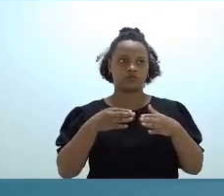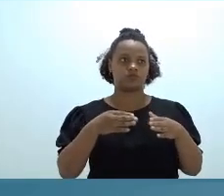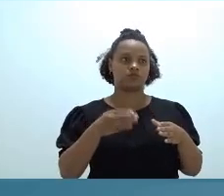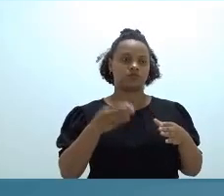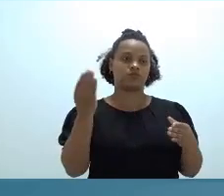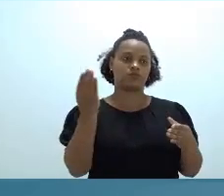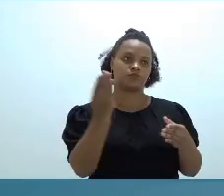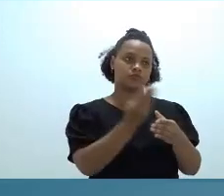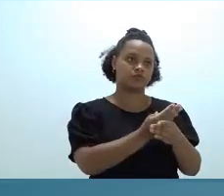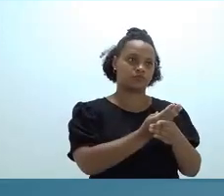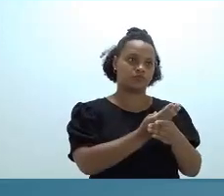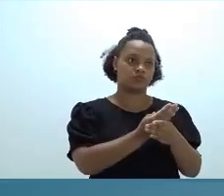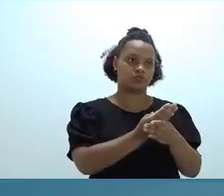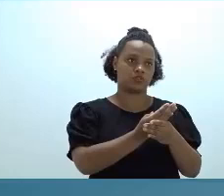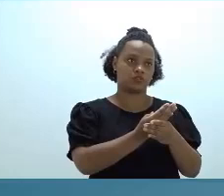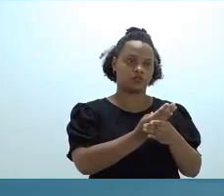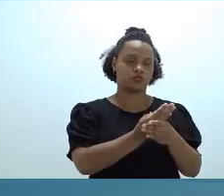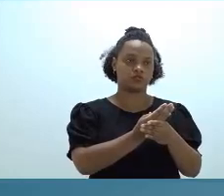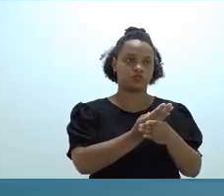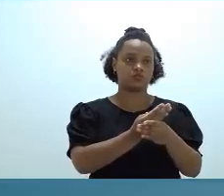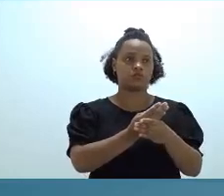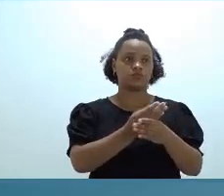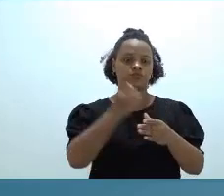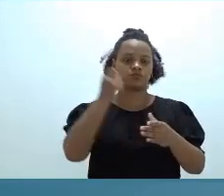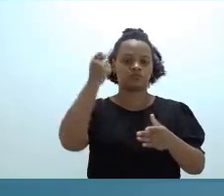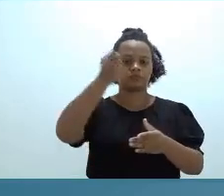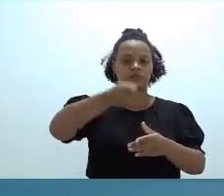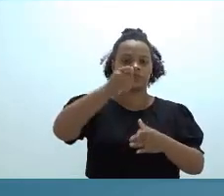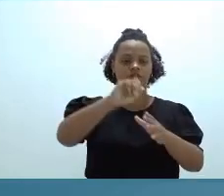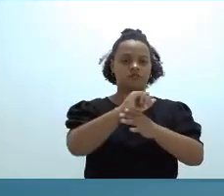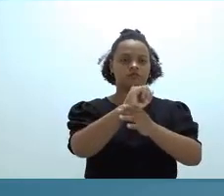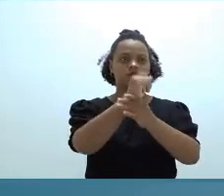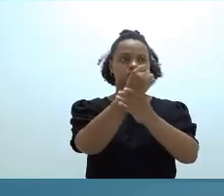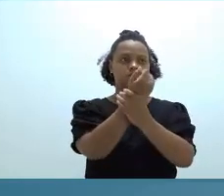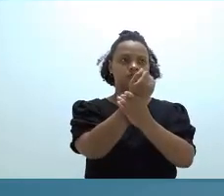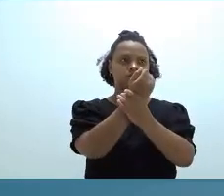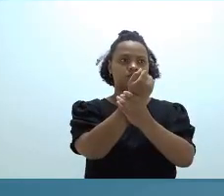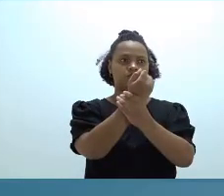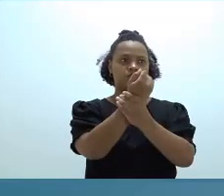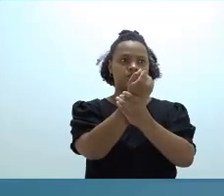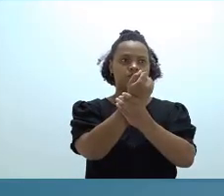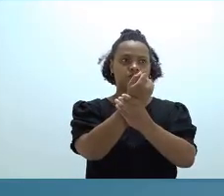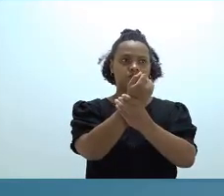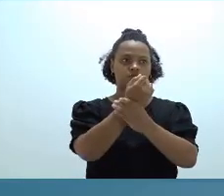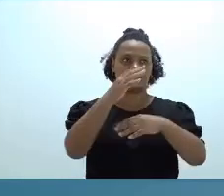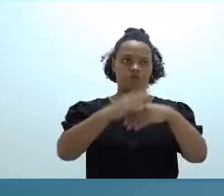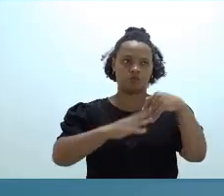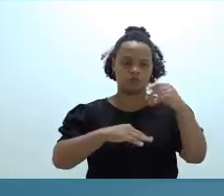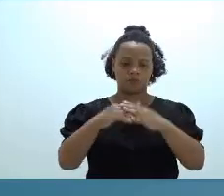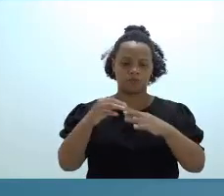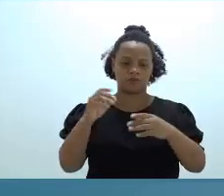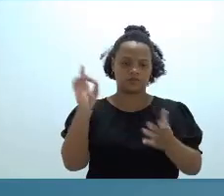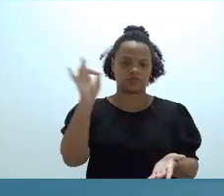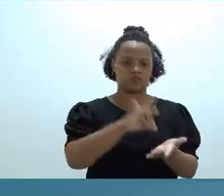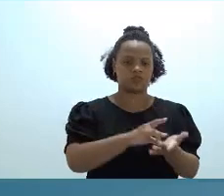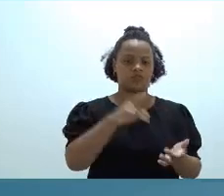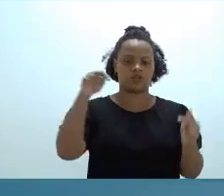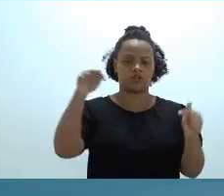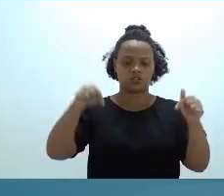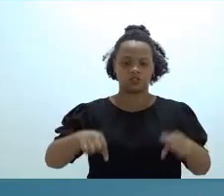agravantes nos autos de mandado de segurança de competência originária deste egrégio tribunal. Processo